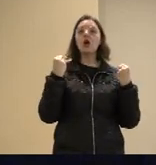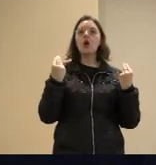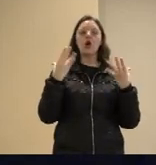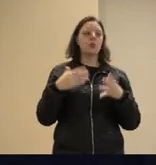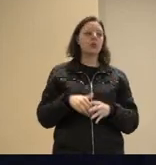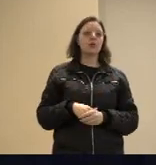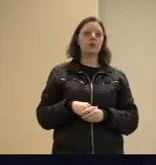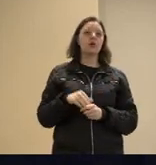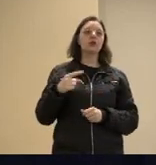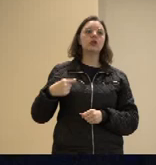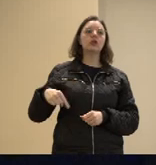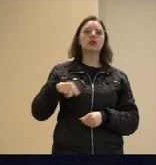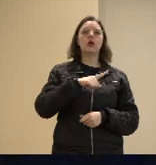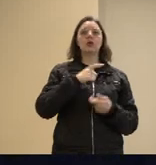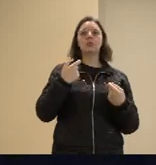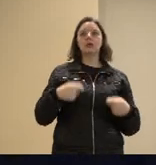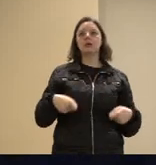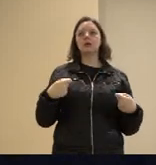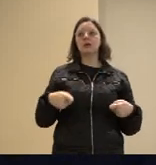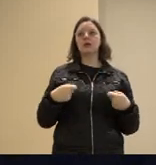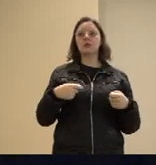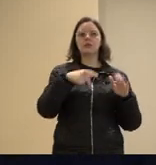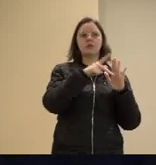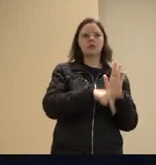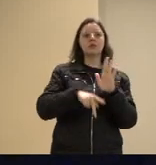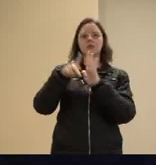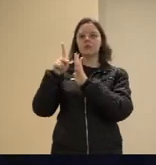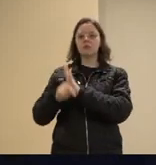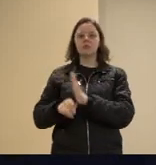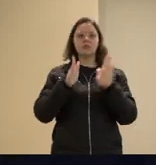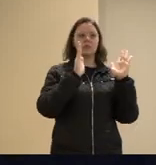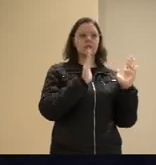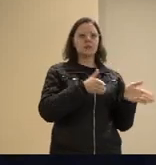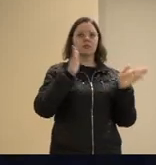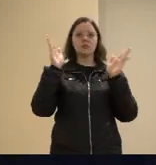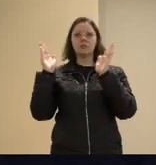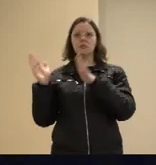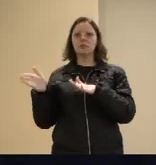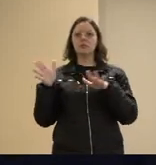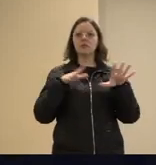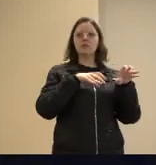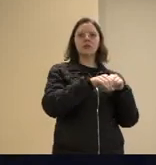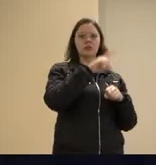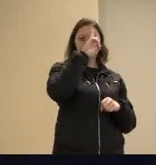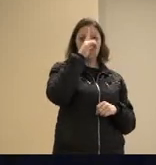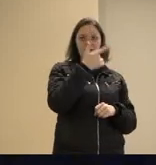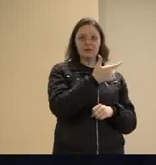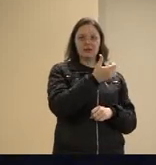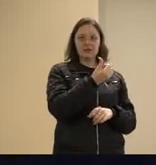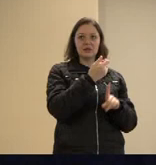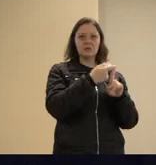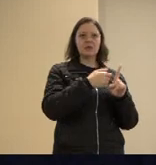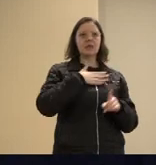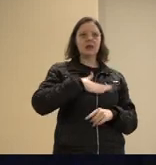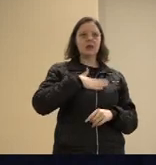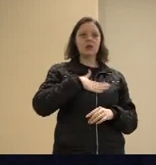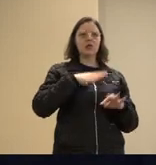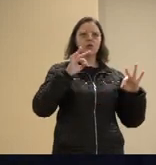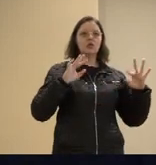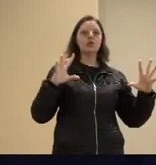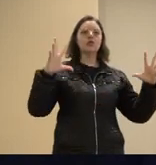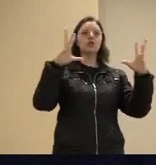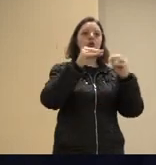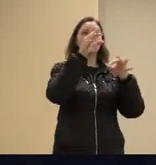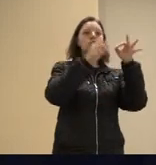Para isso, nós dividimos nosso projeto em dois momentos. Vamos capacitar no dia 26 de agosto todos os juízes